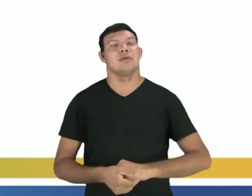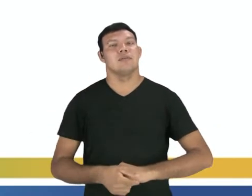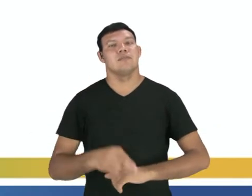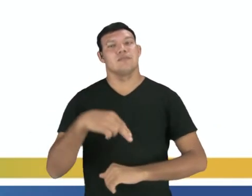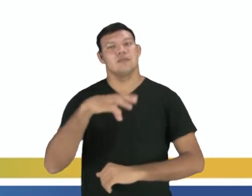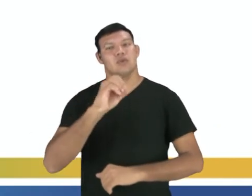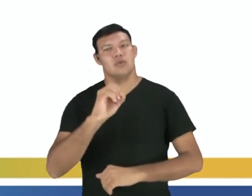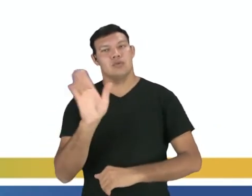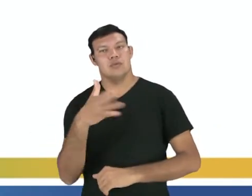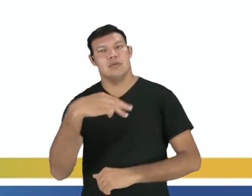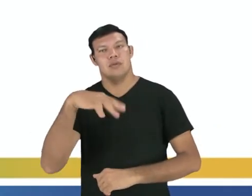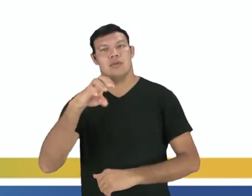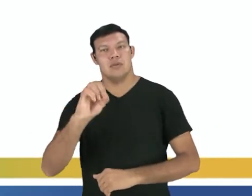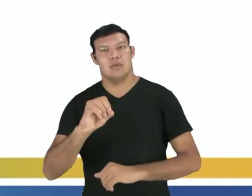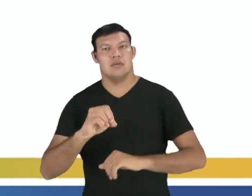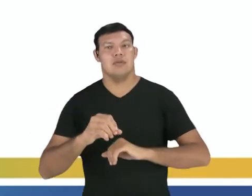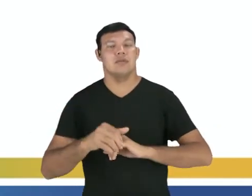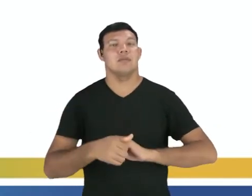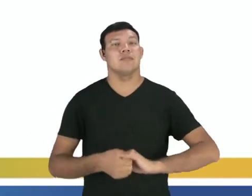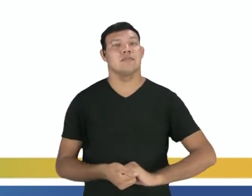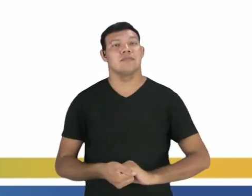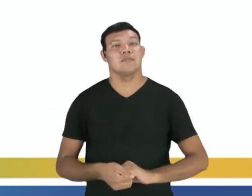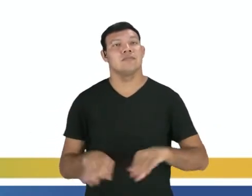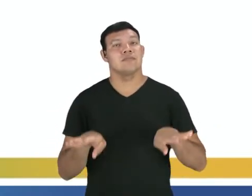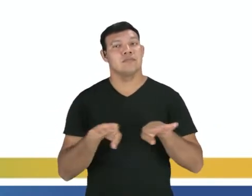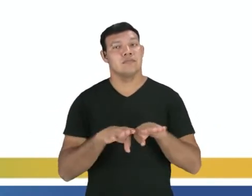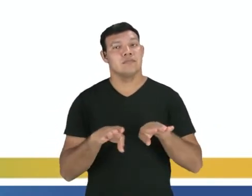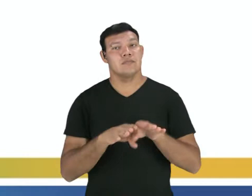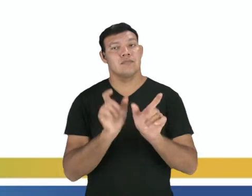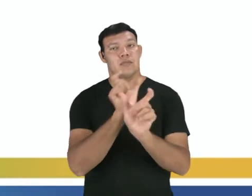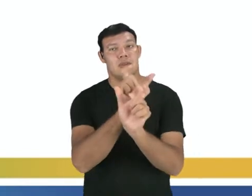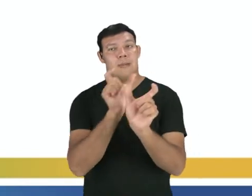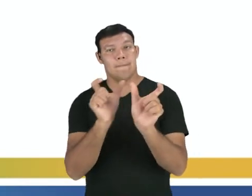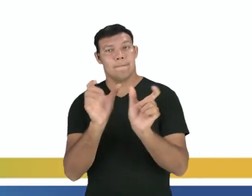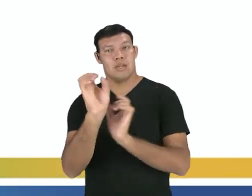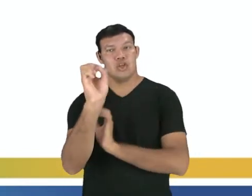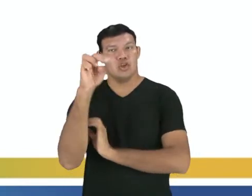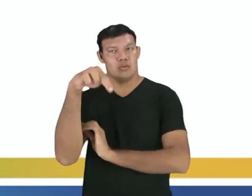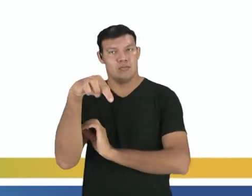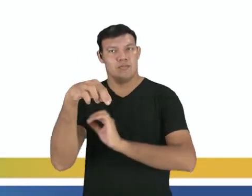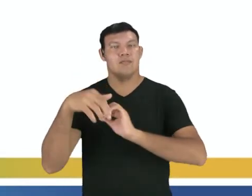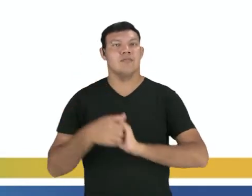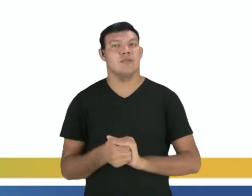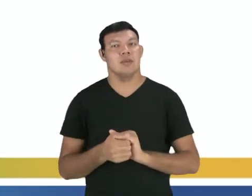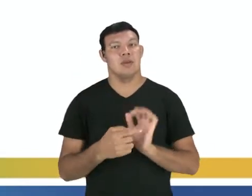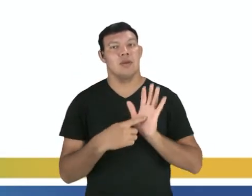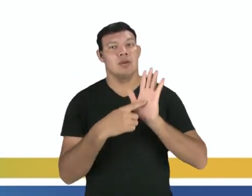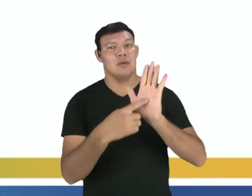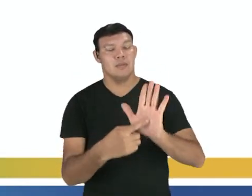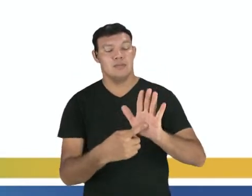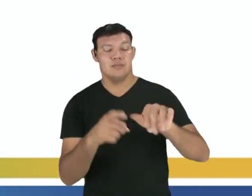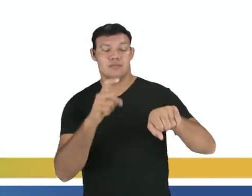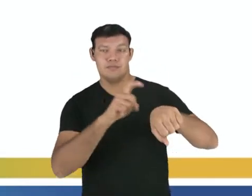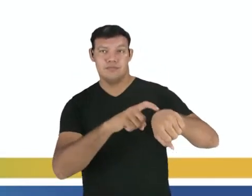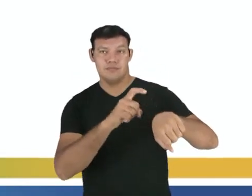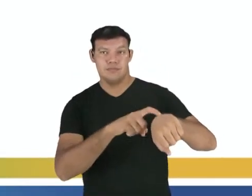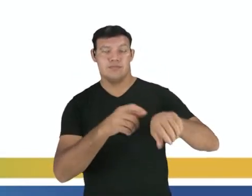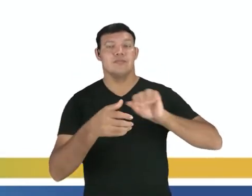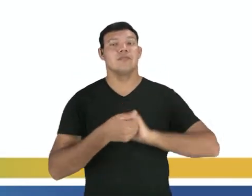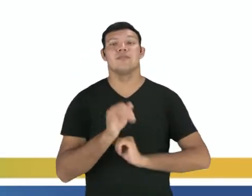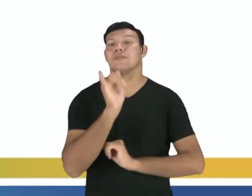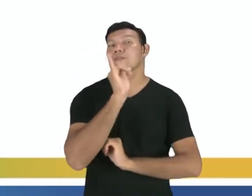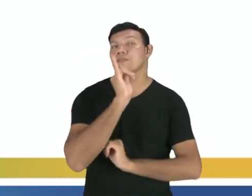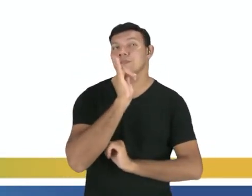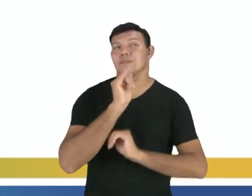no Ina hoje falaremos da preposição One para indicação de tempo